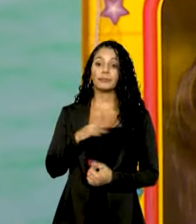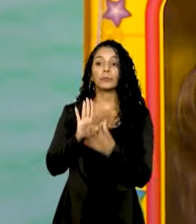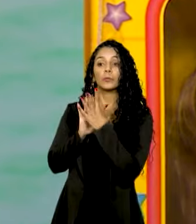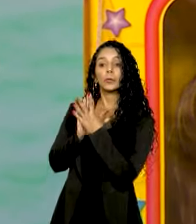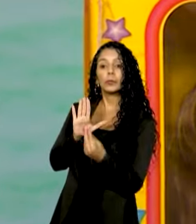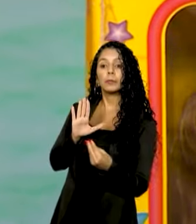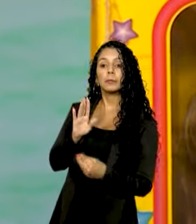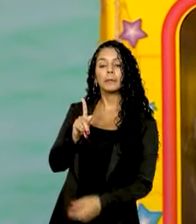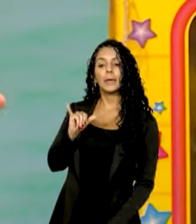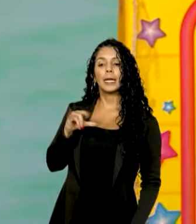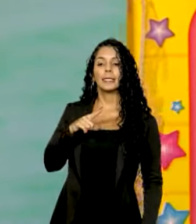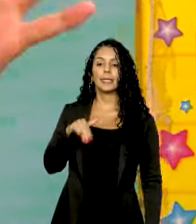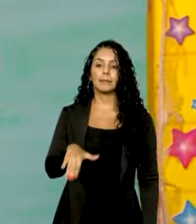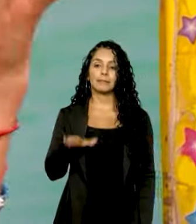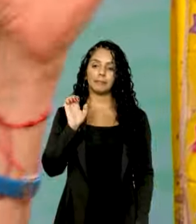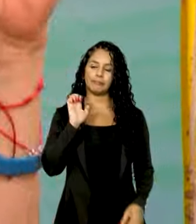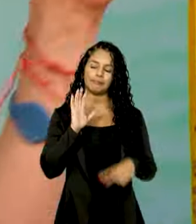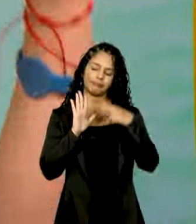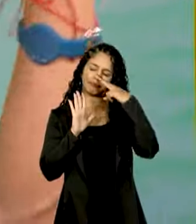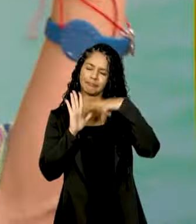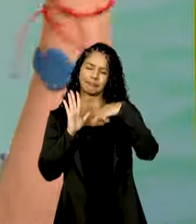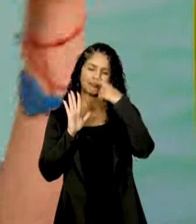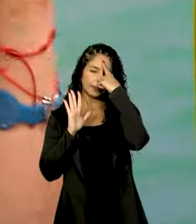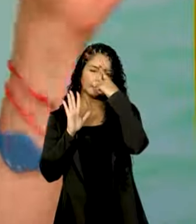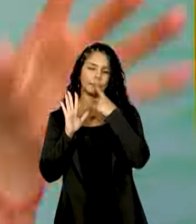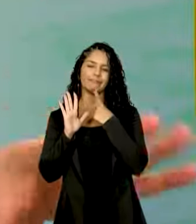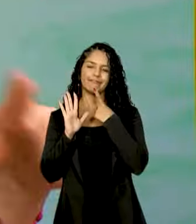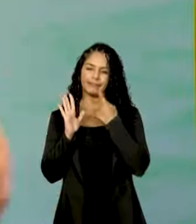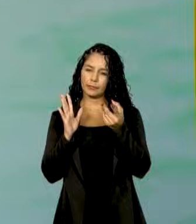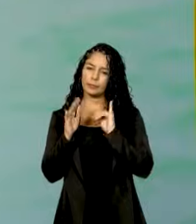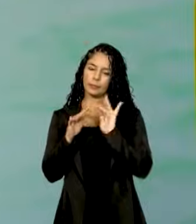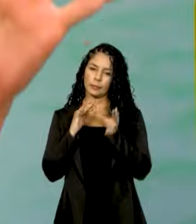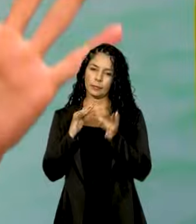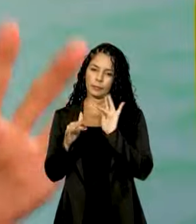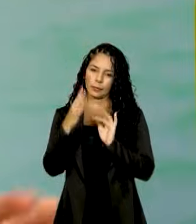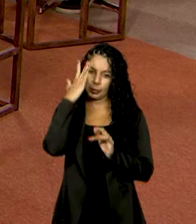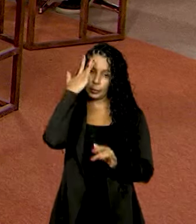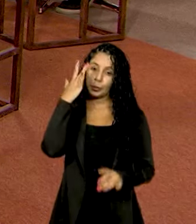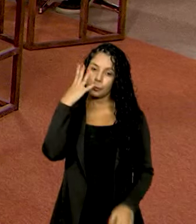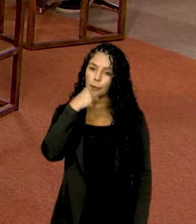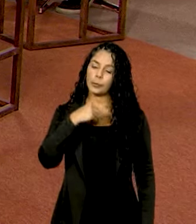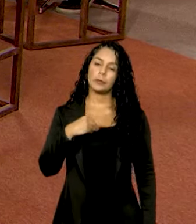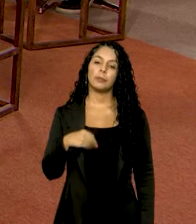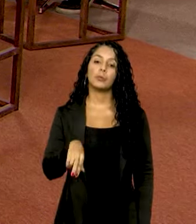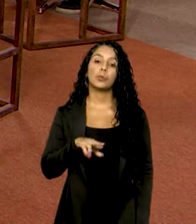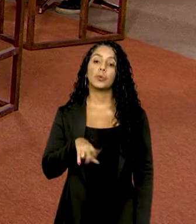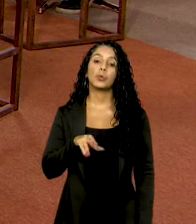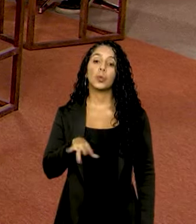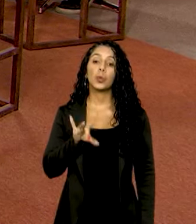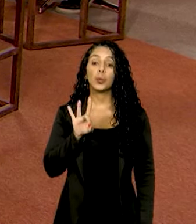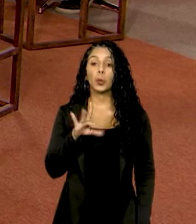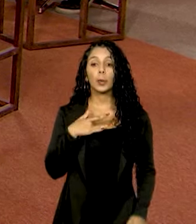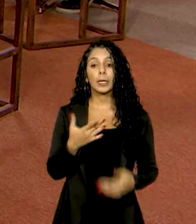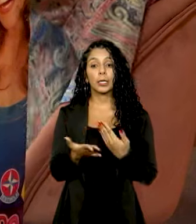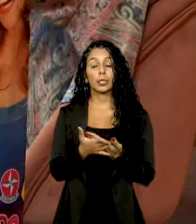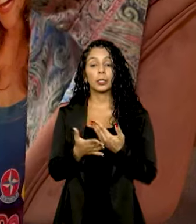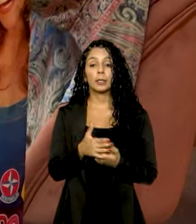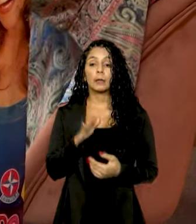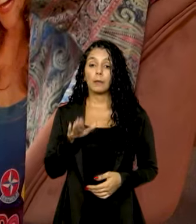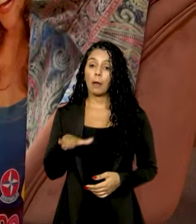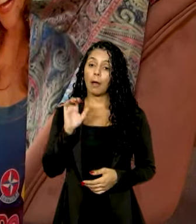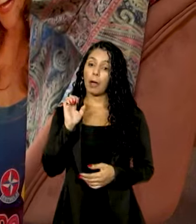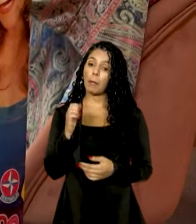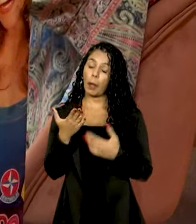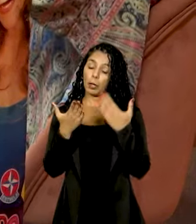a mãe lendo. Uma figura que acho que botaram até na rede social, que eu achei lindo, que não era nada, mas que diz tudo. Ah, é? Que era a mãe